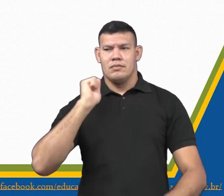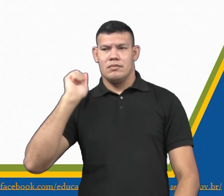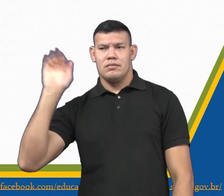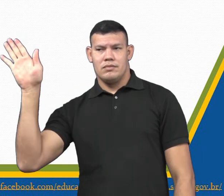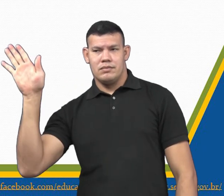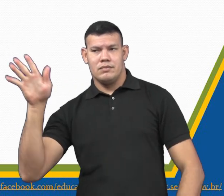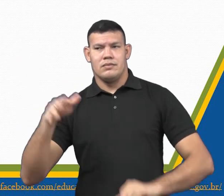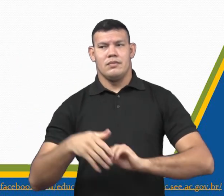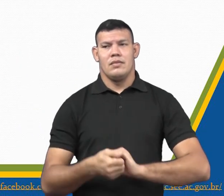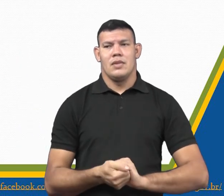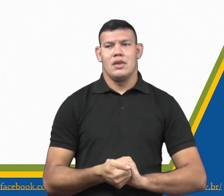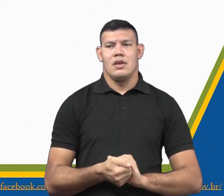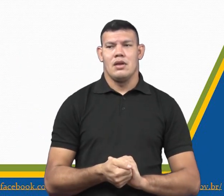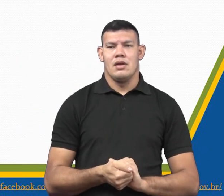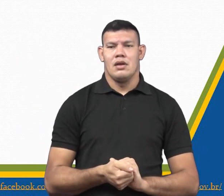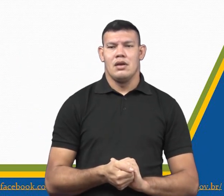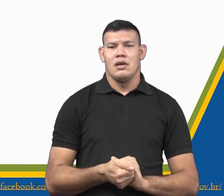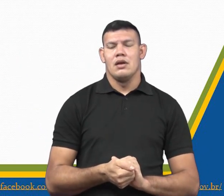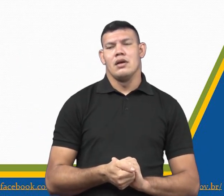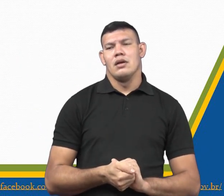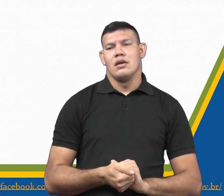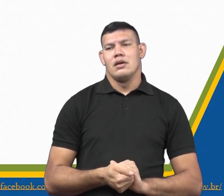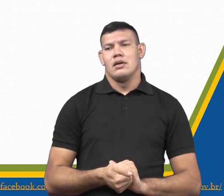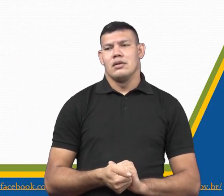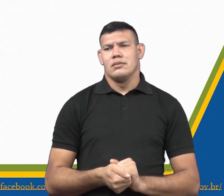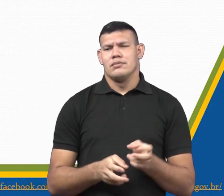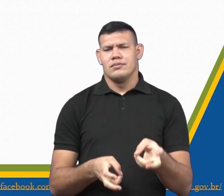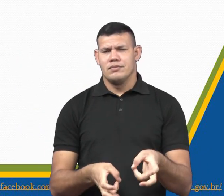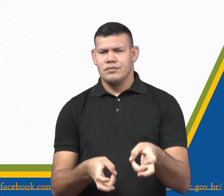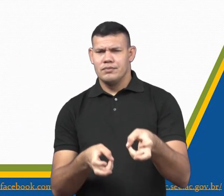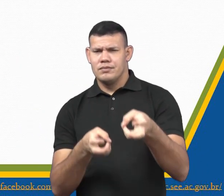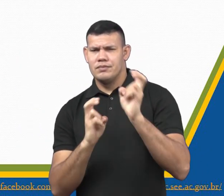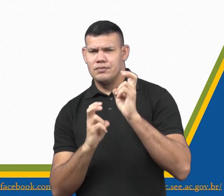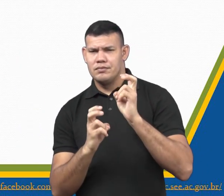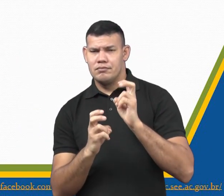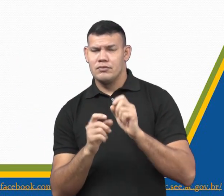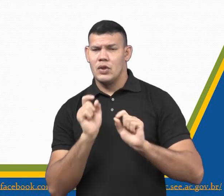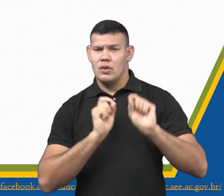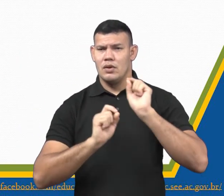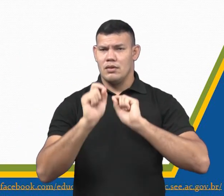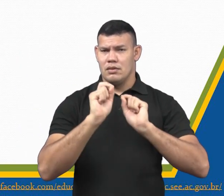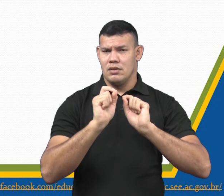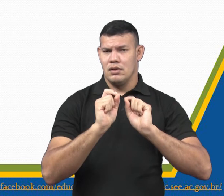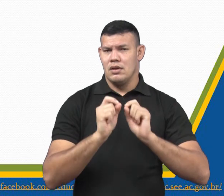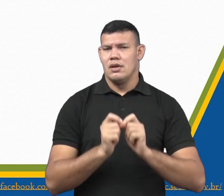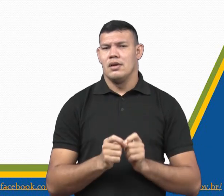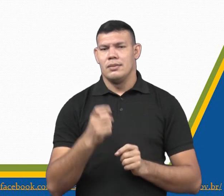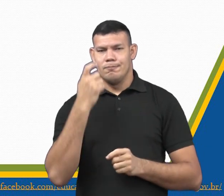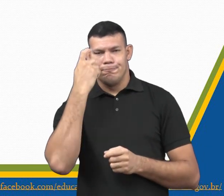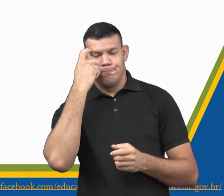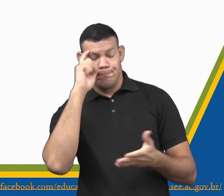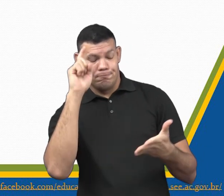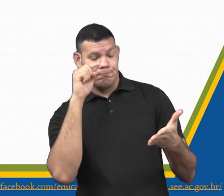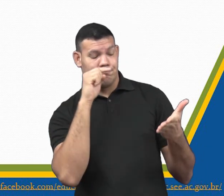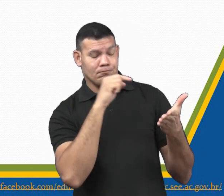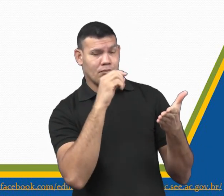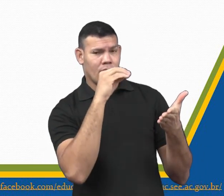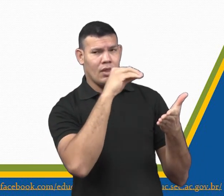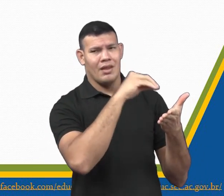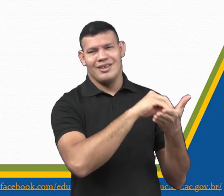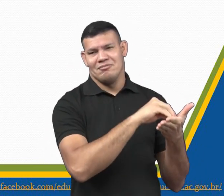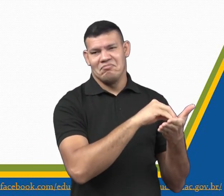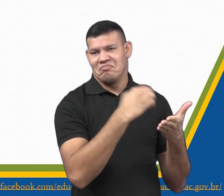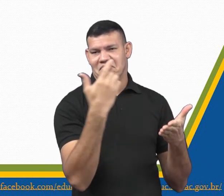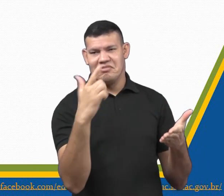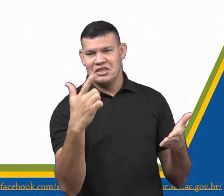avançada. No texto, devemos notar a presença da tese, quando o autor diz